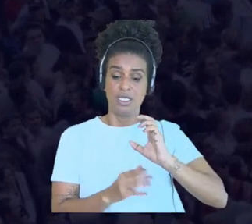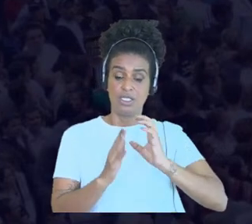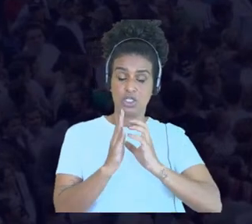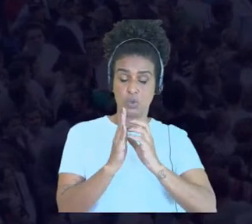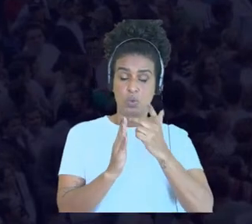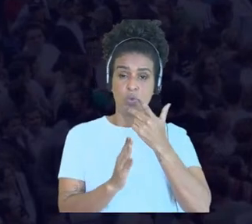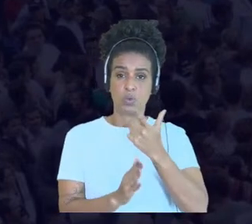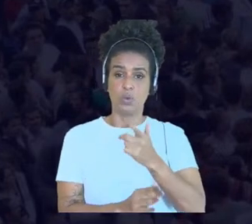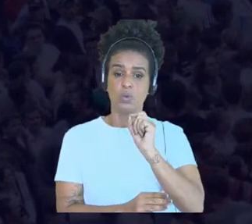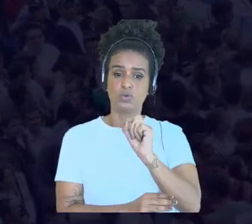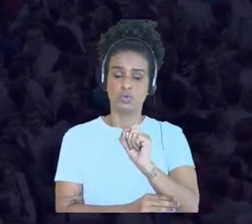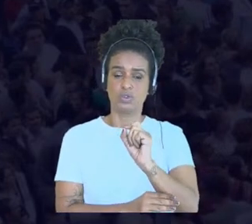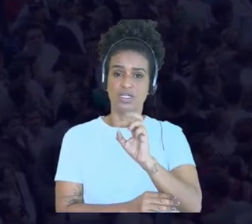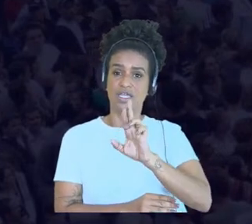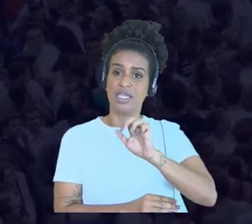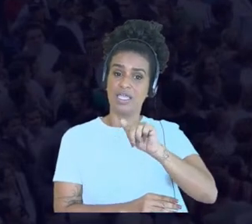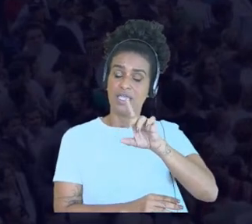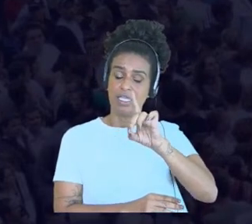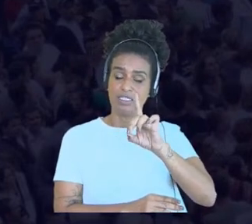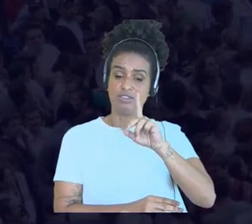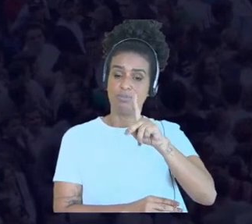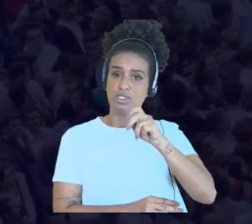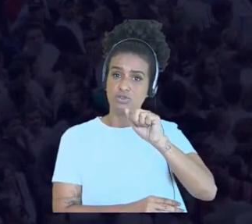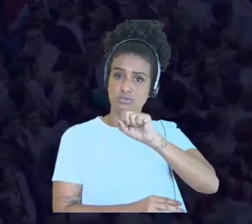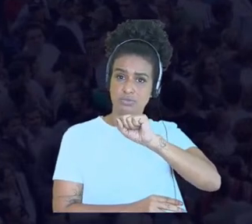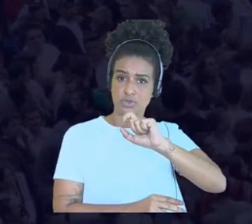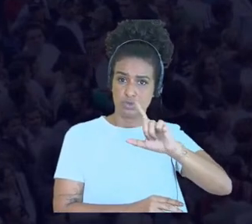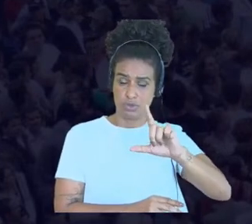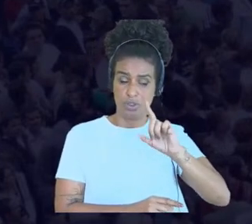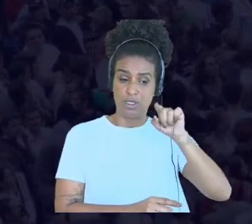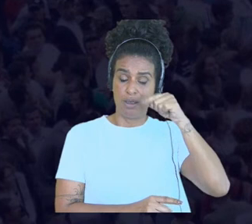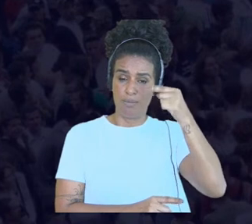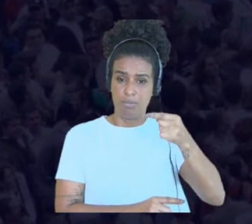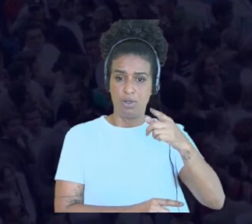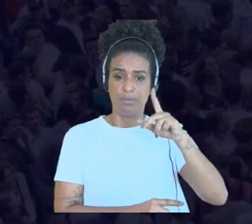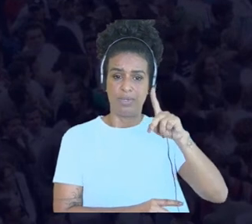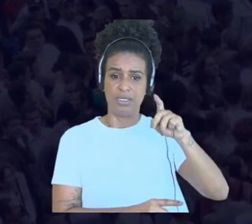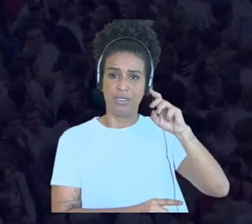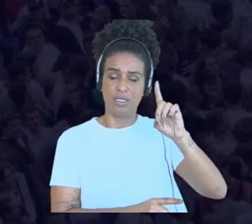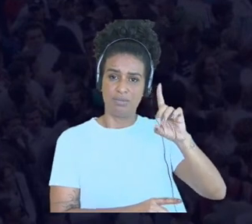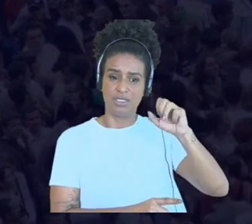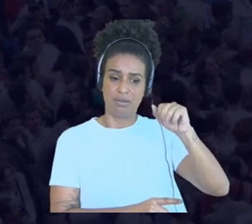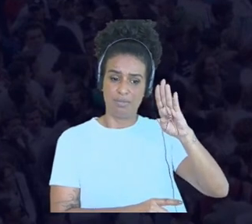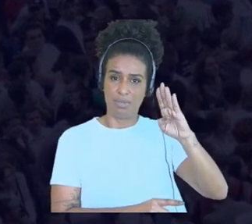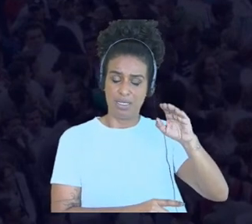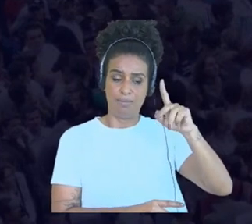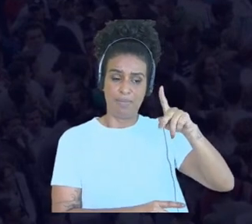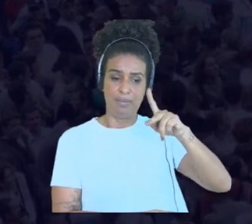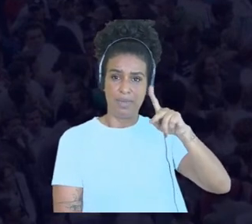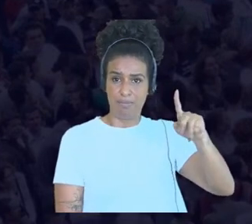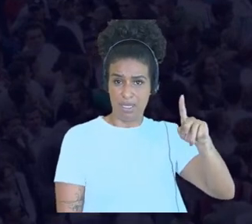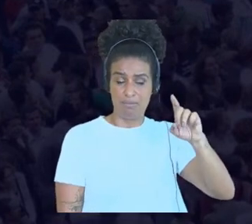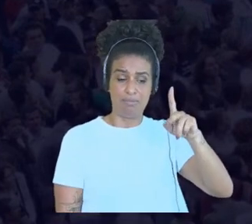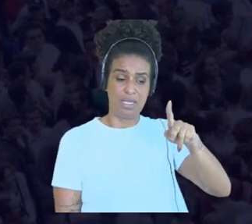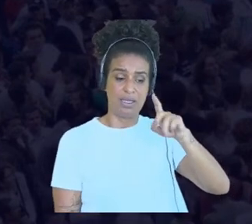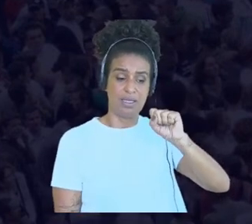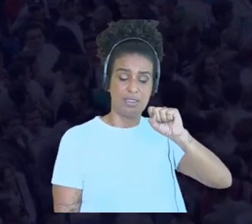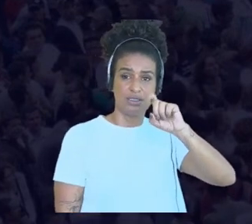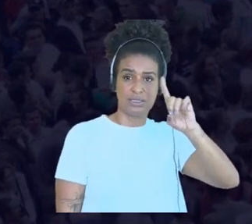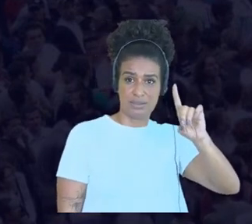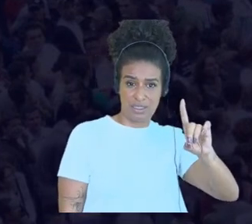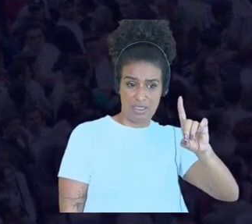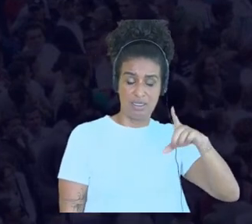a Federação Pessoal e Rede. Depois os partidos MDB, PDT, PL, Podemos, PP, PSB,